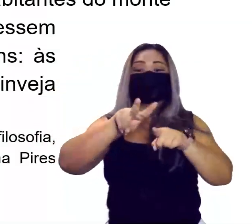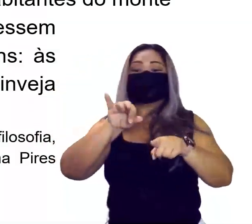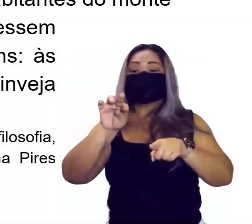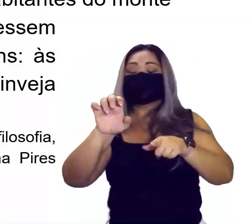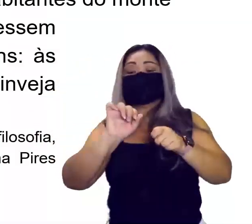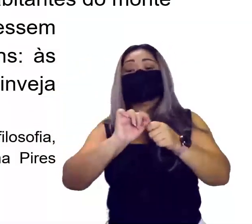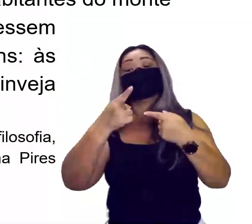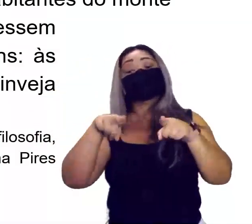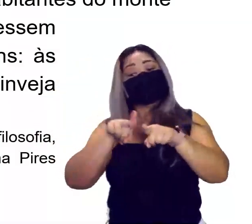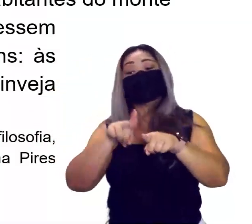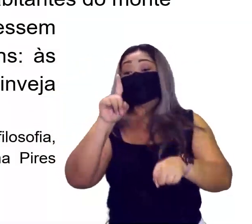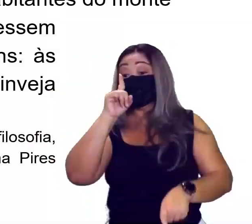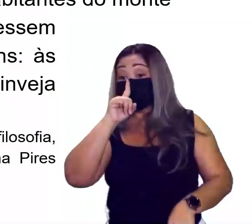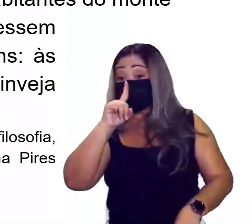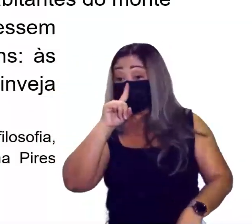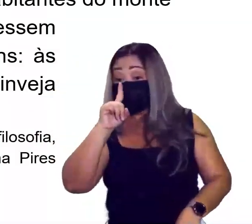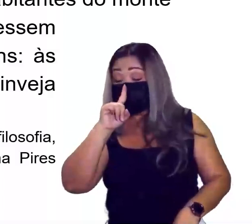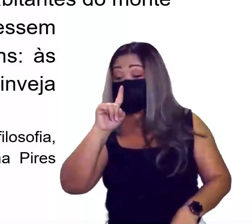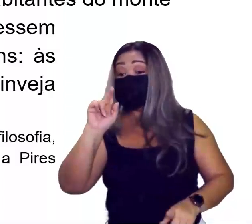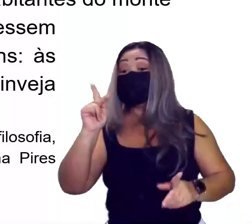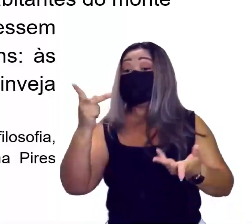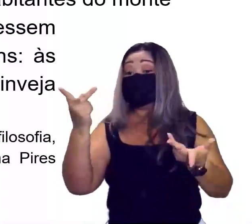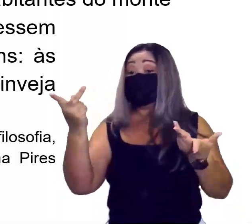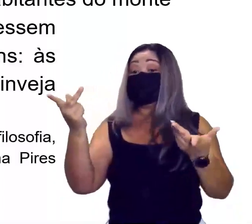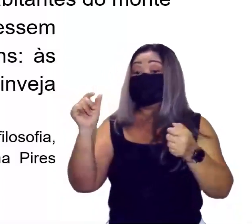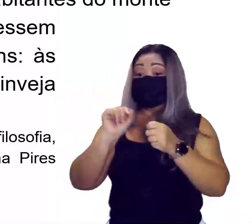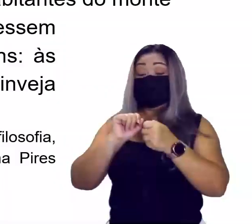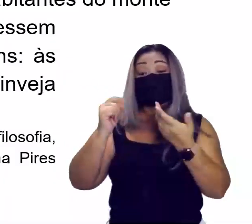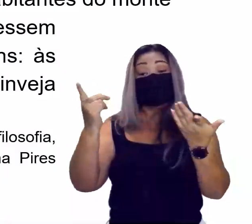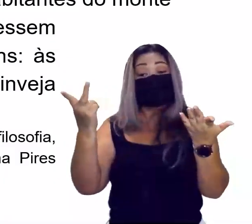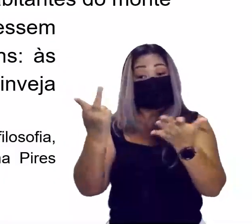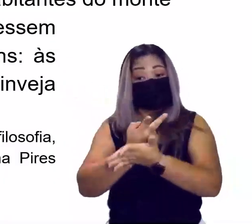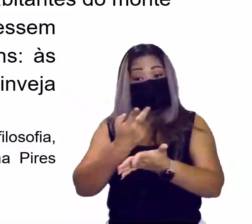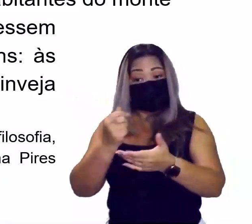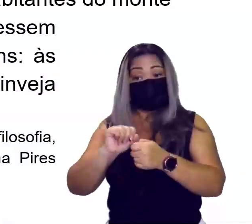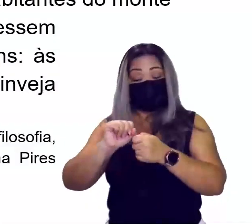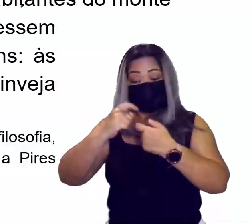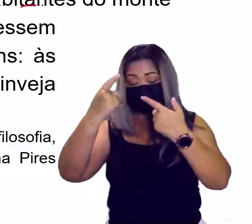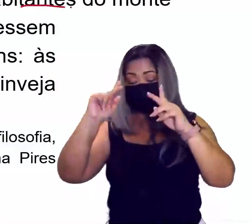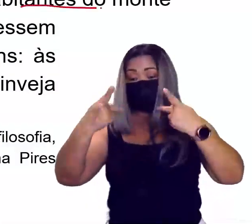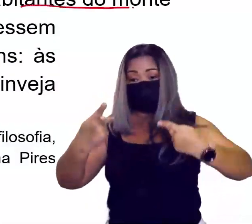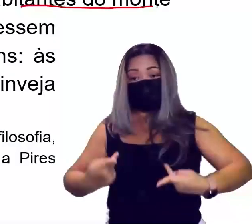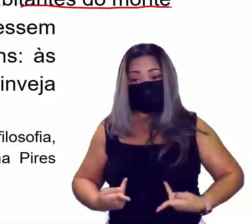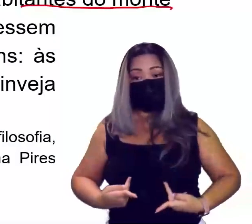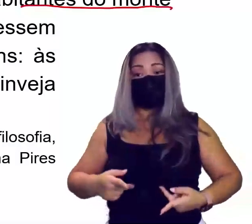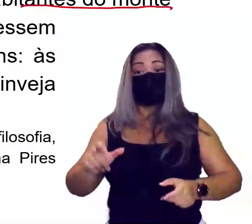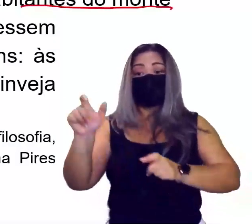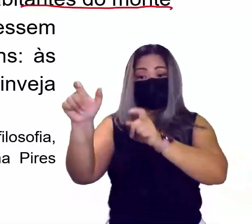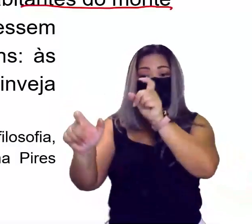e dos defeitos da humanidade. Além disso, os deuses gregos habitantes do monte, né,